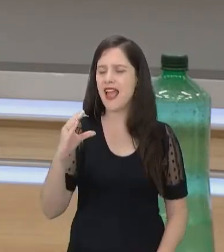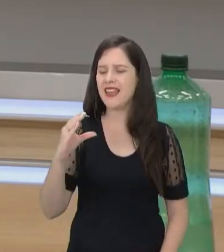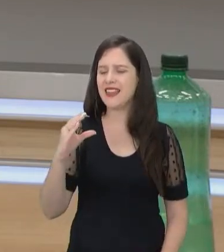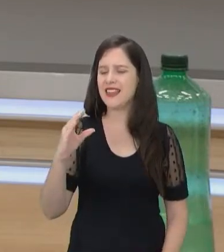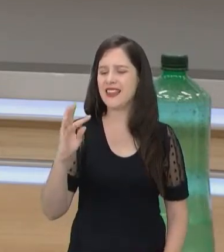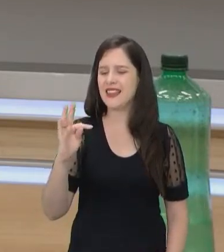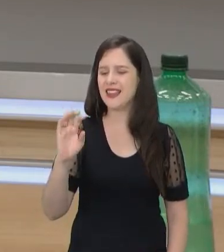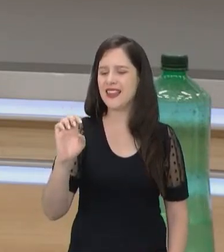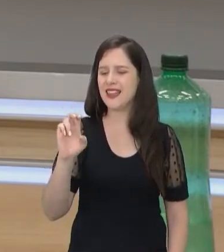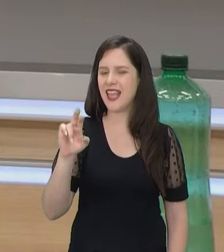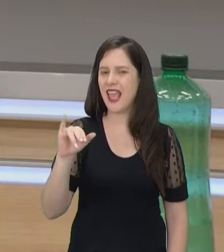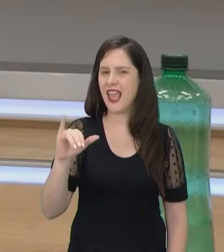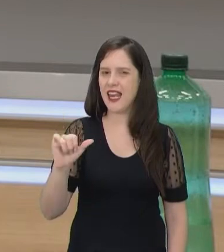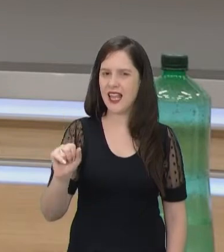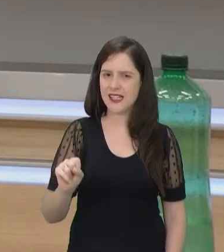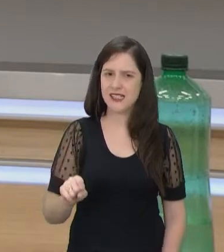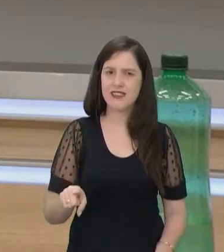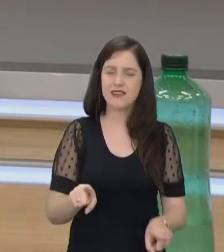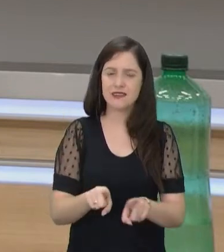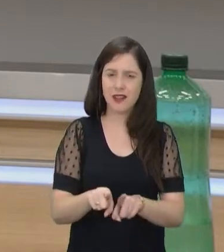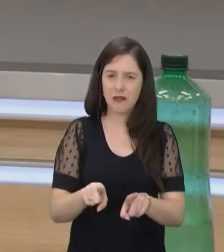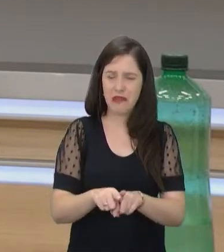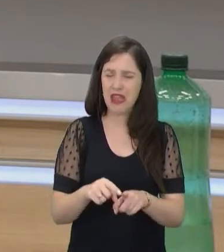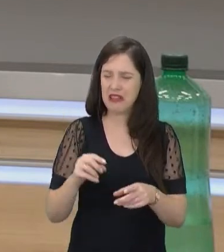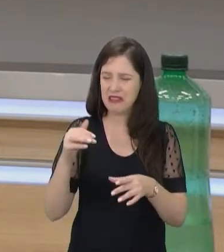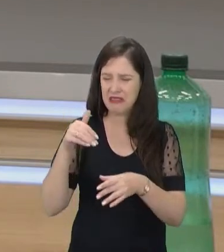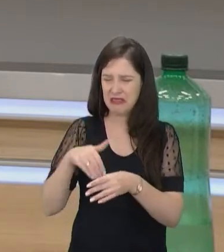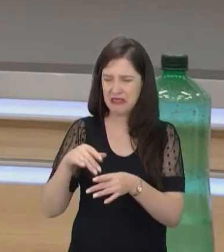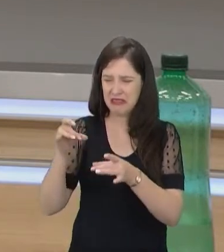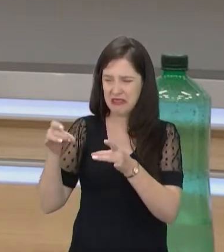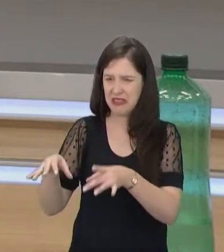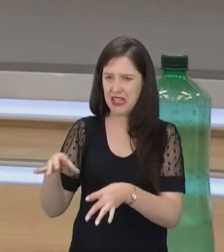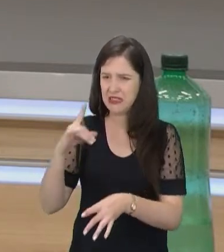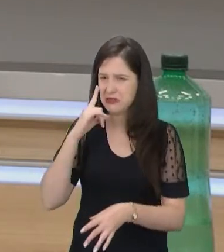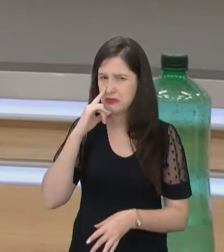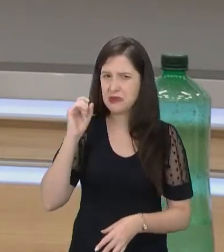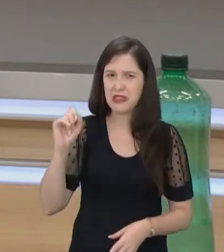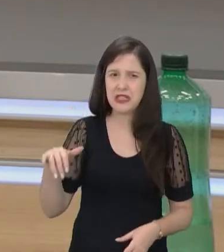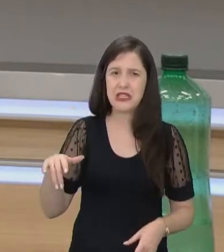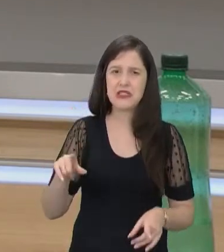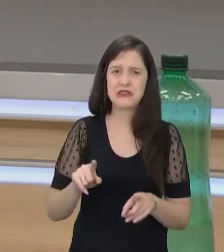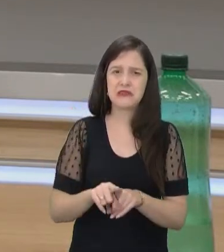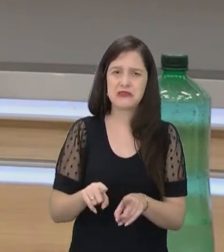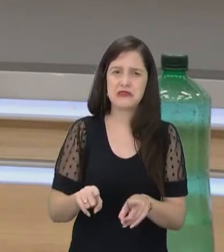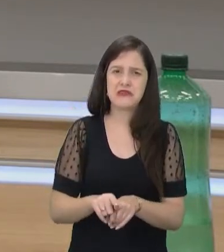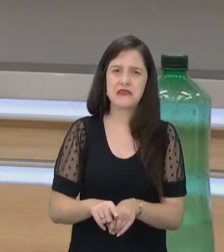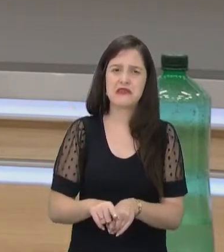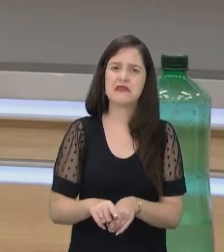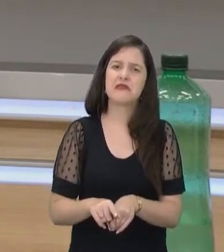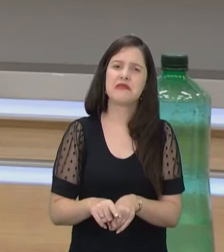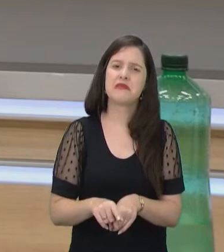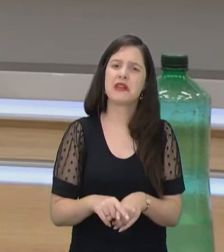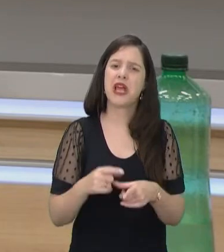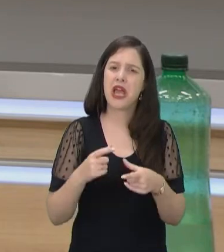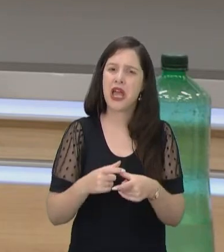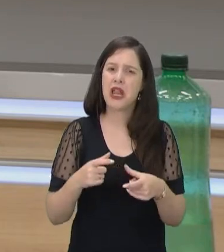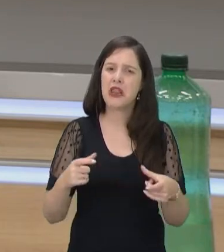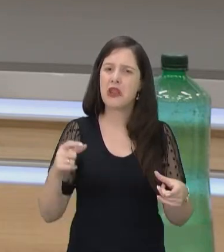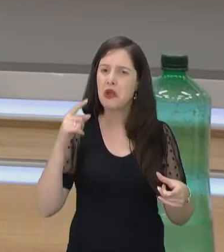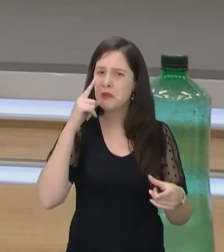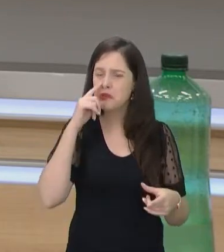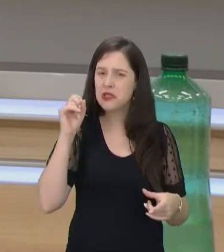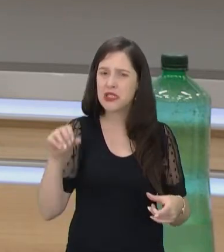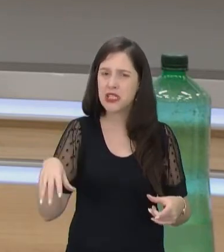nesse despejo do nosso lixo em lixões, a gente também pensa o enorme risco que isso é para a saúde